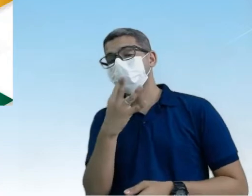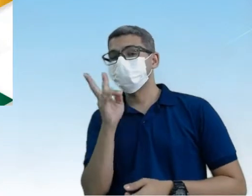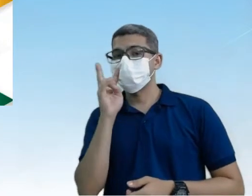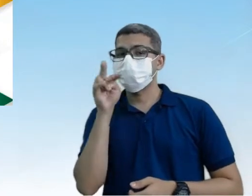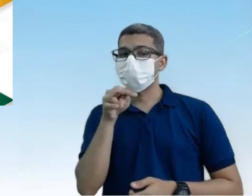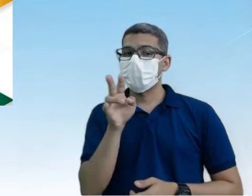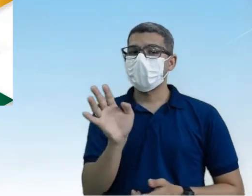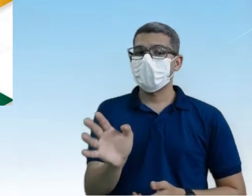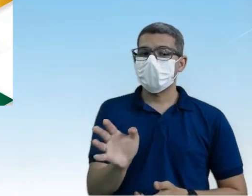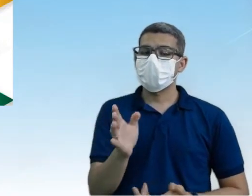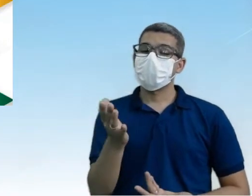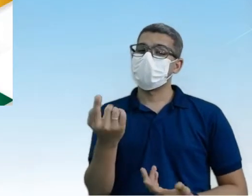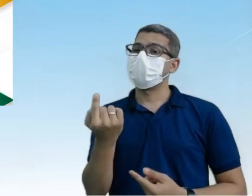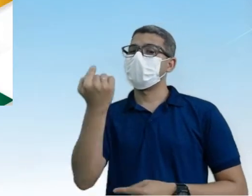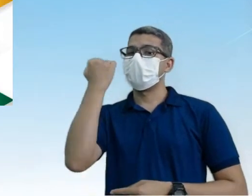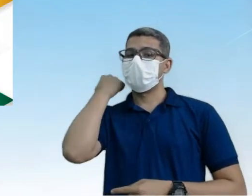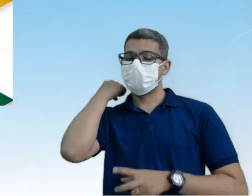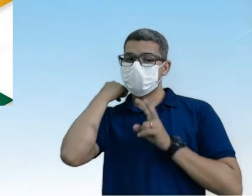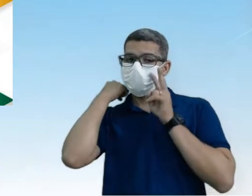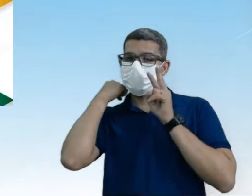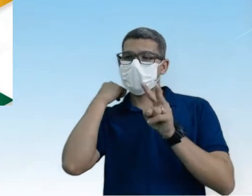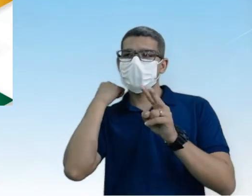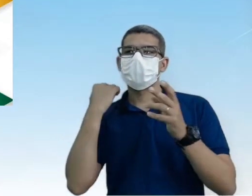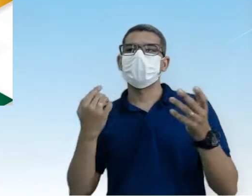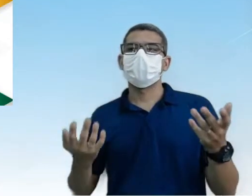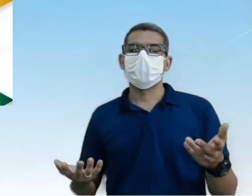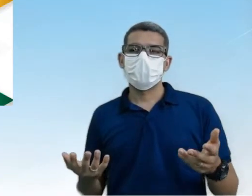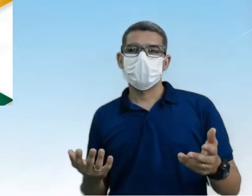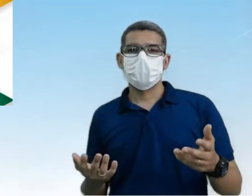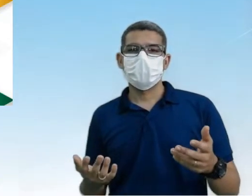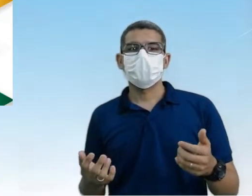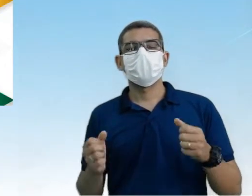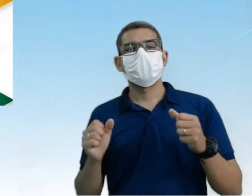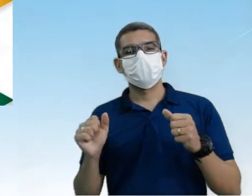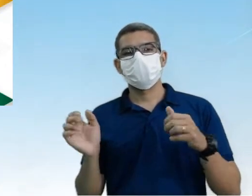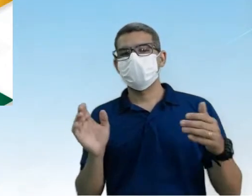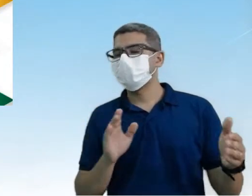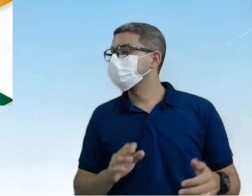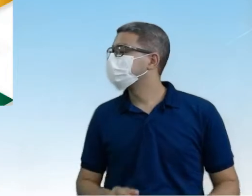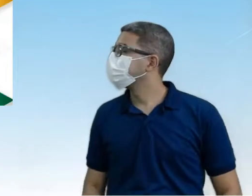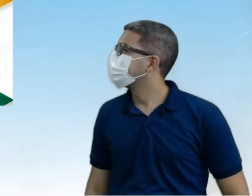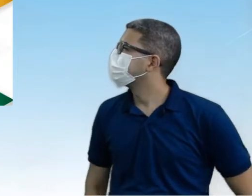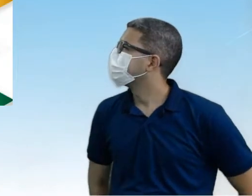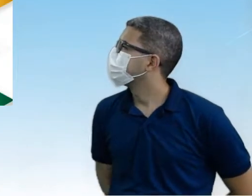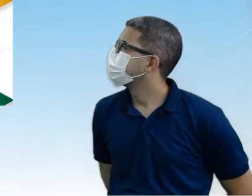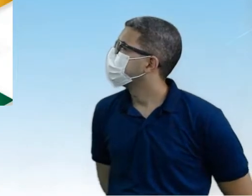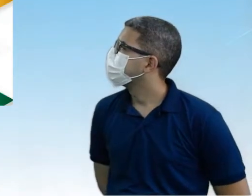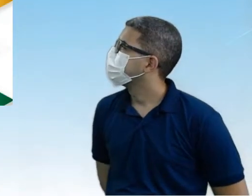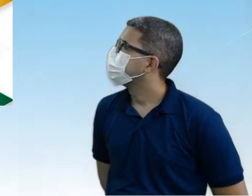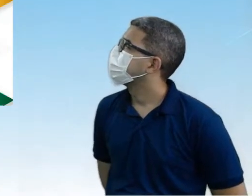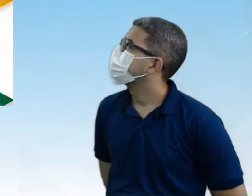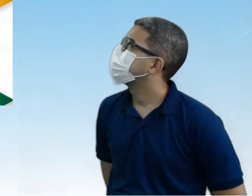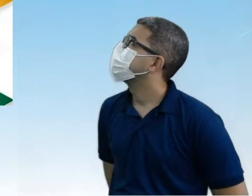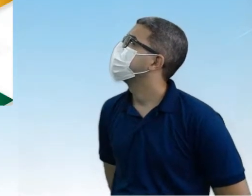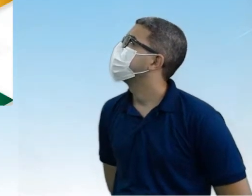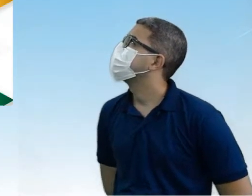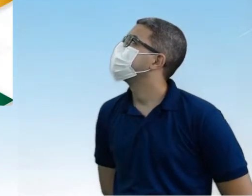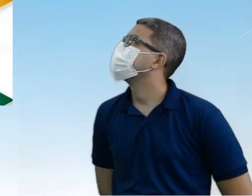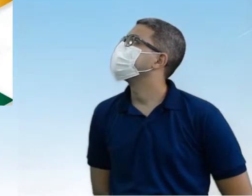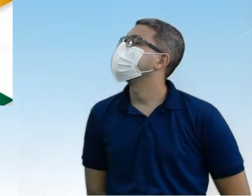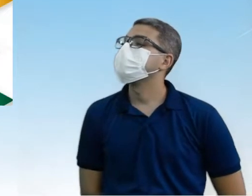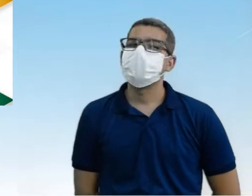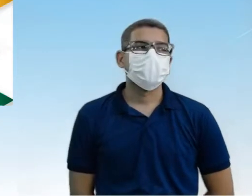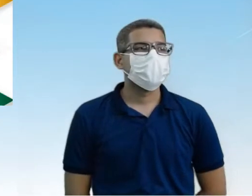que vimos anteriormente, para a gente poder passar. 1, 2,